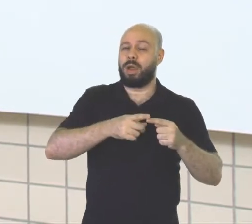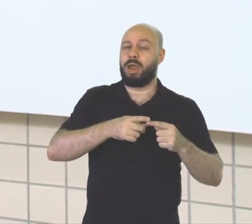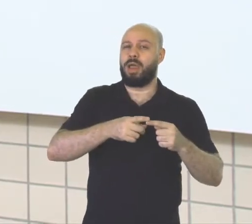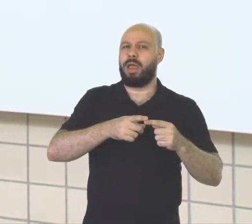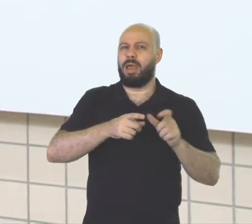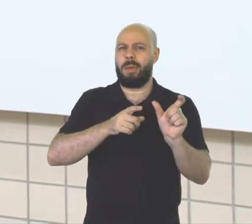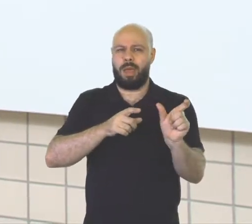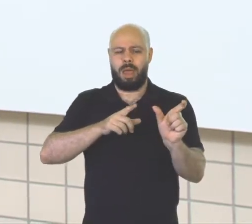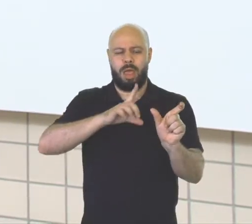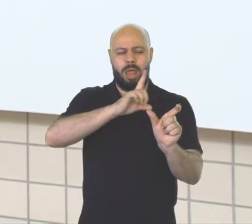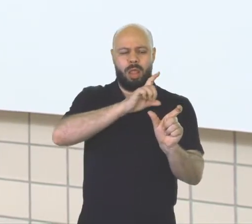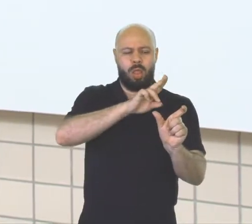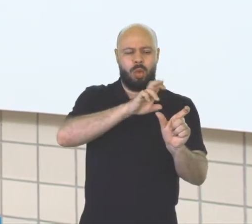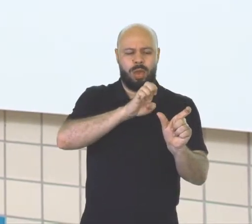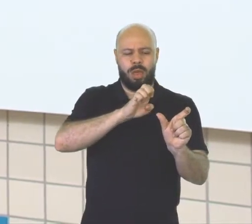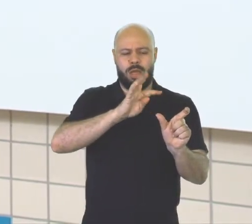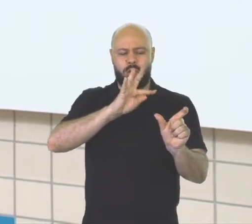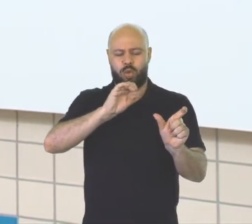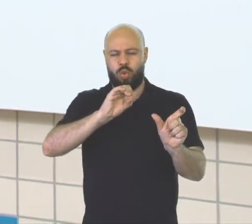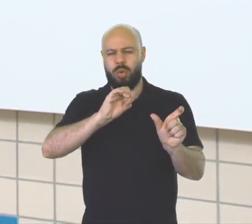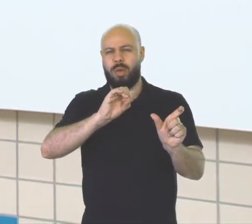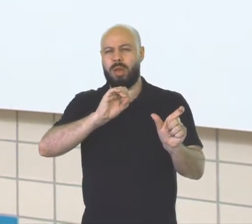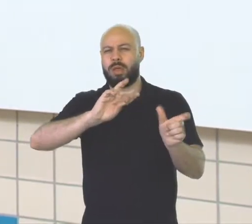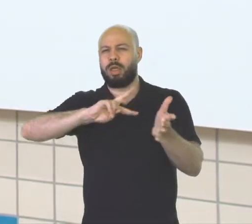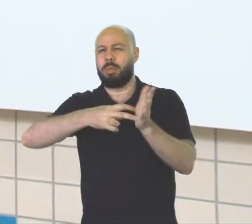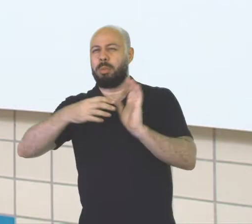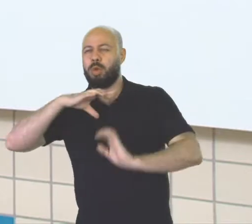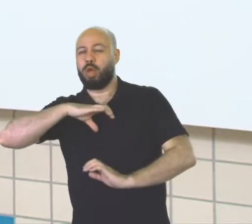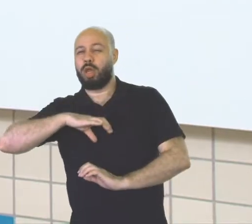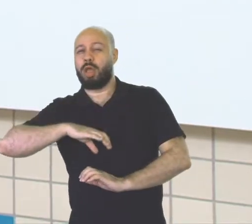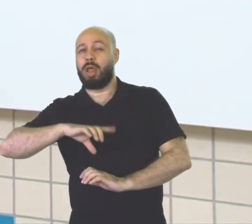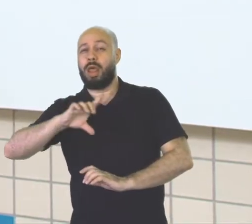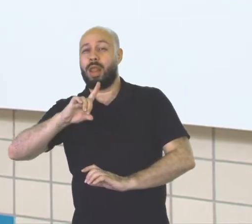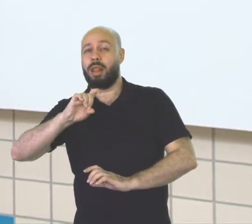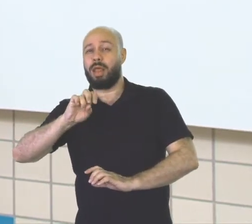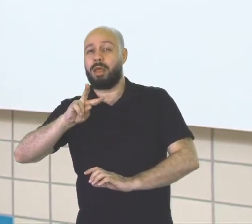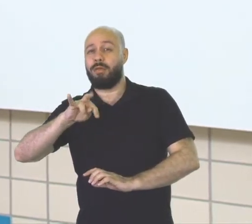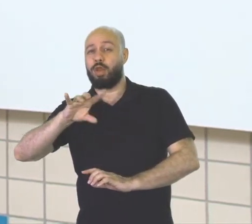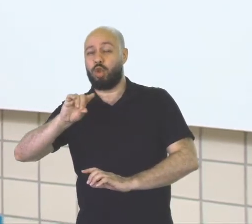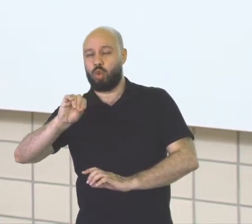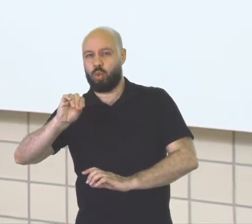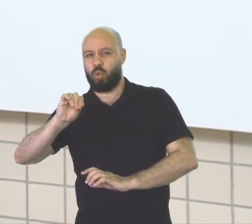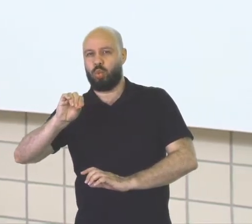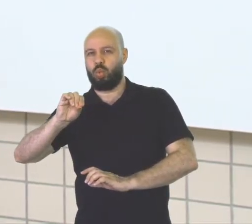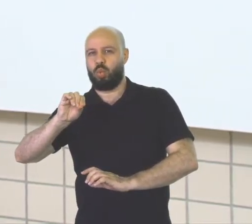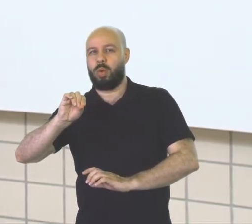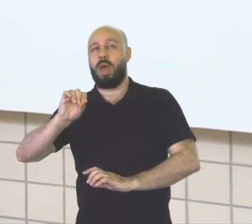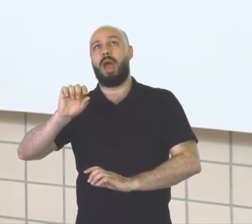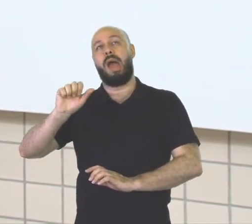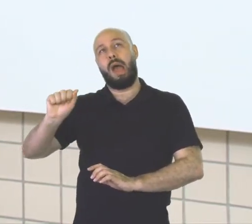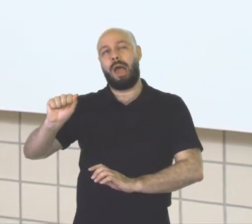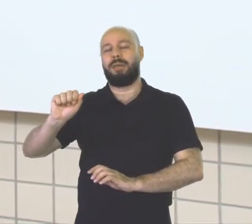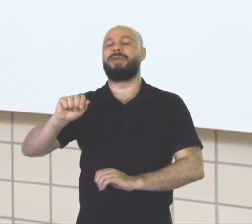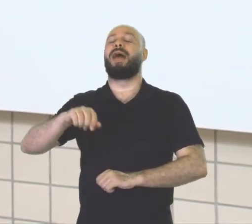a. Né? Então, she's not going to travel due to